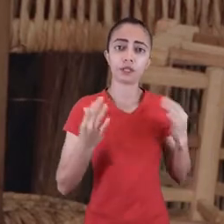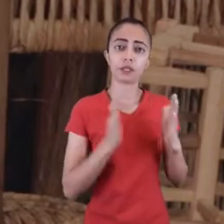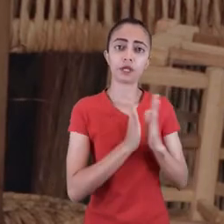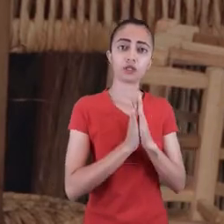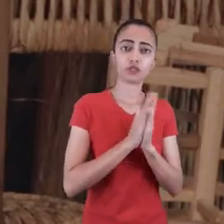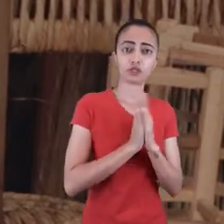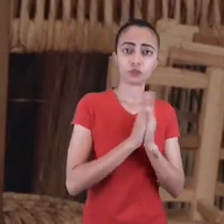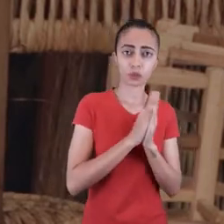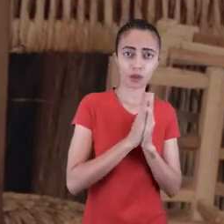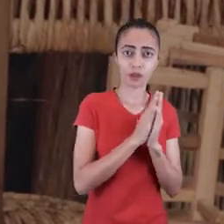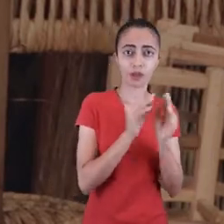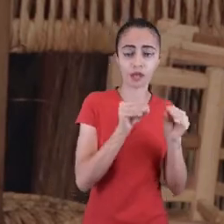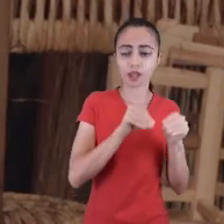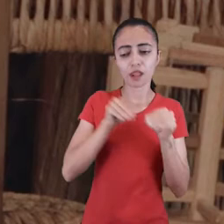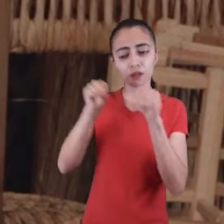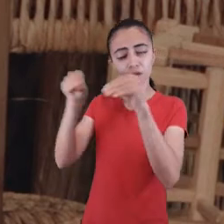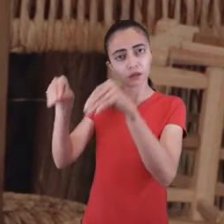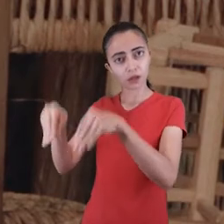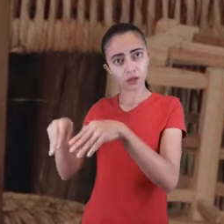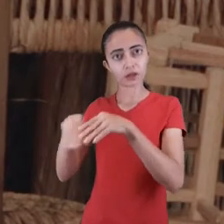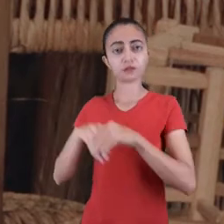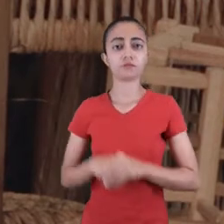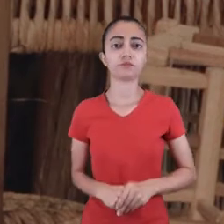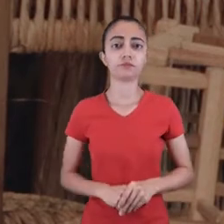boneca, as crianças, né?